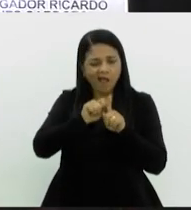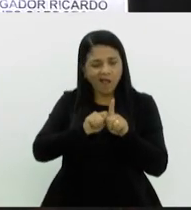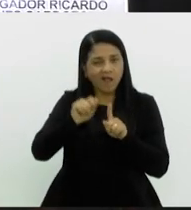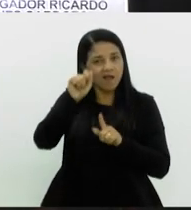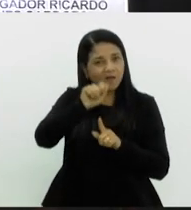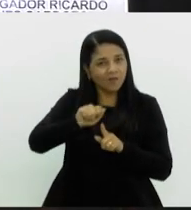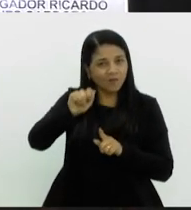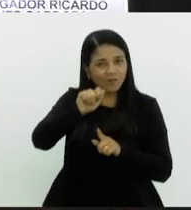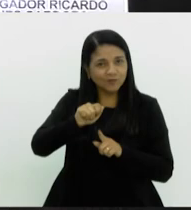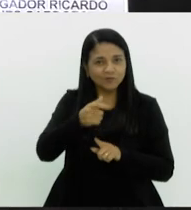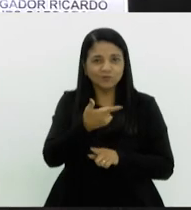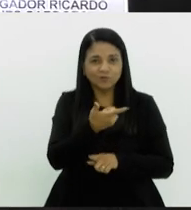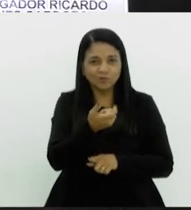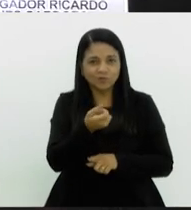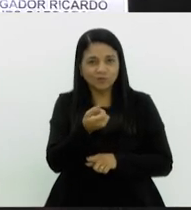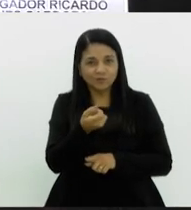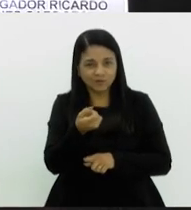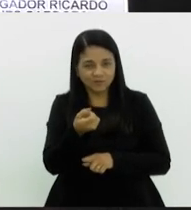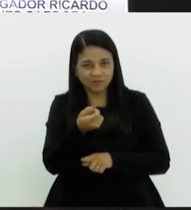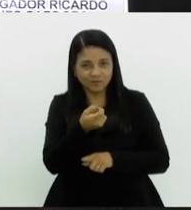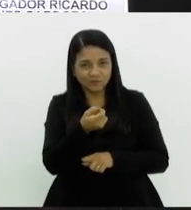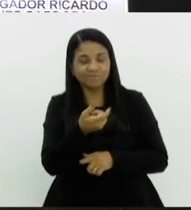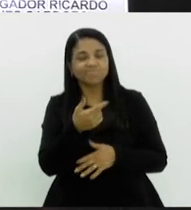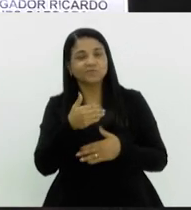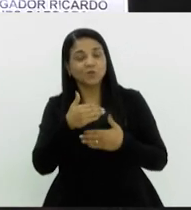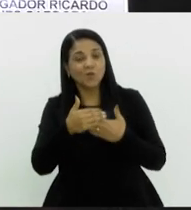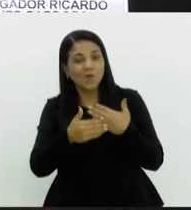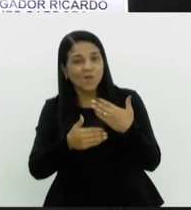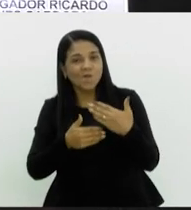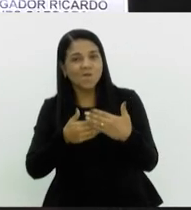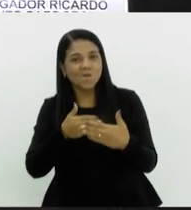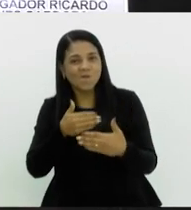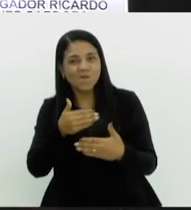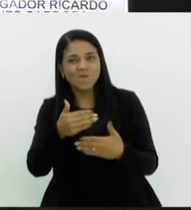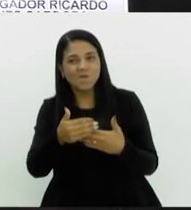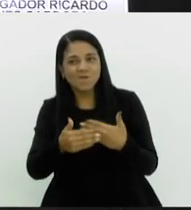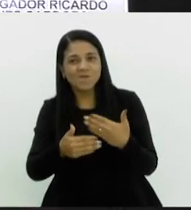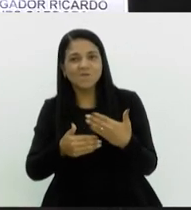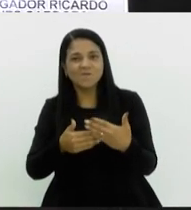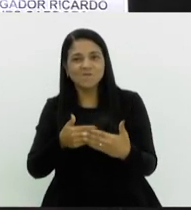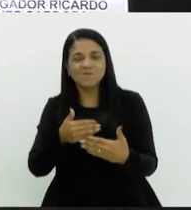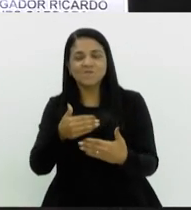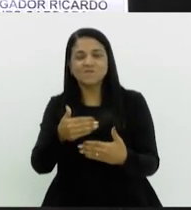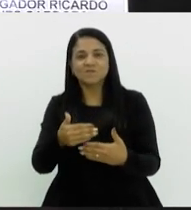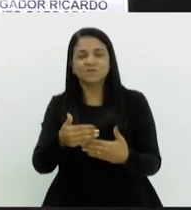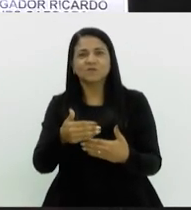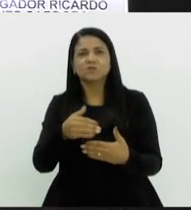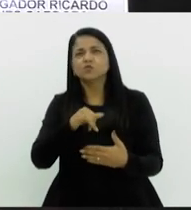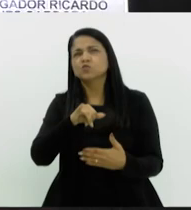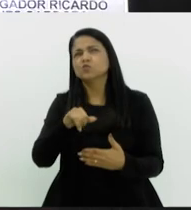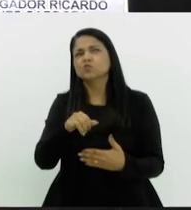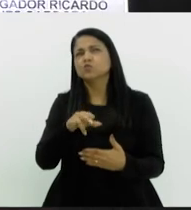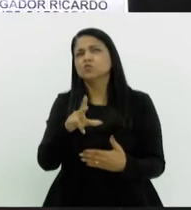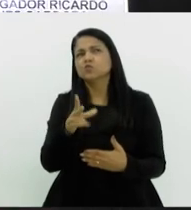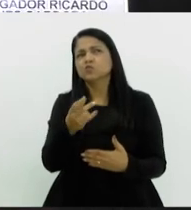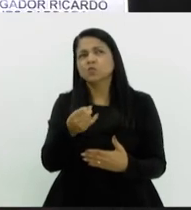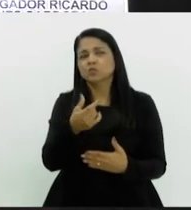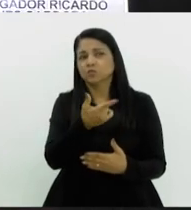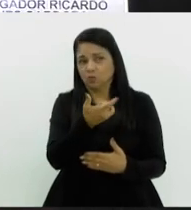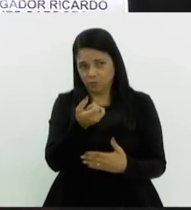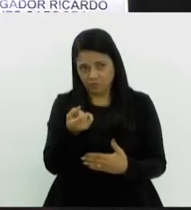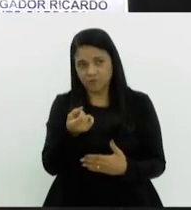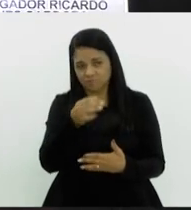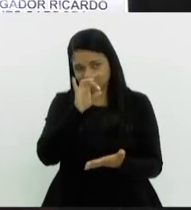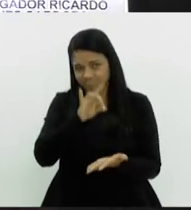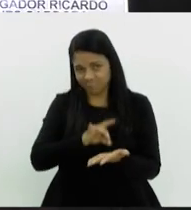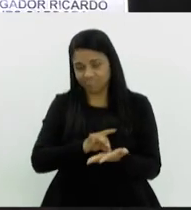2020, a gente começa um processo, na verdade foi em julho de 2020, um